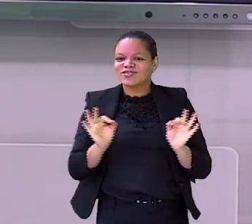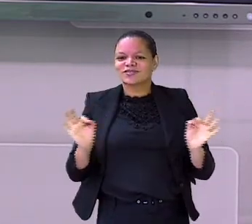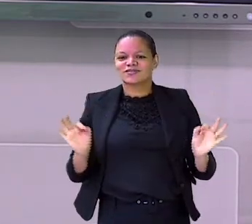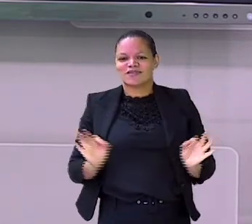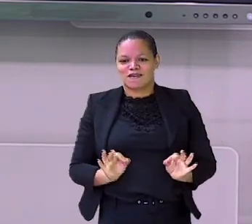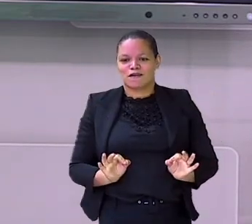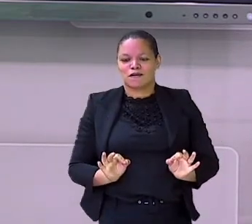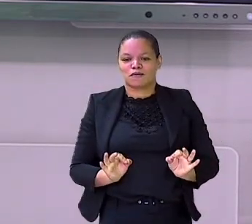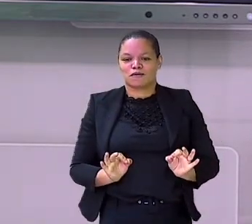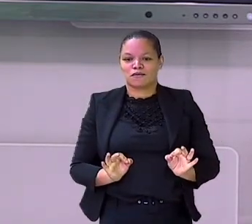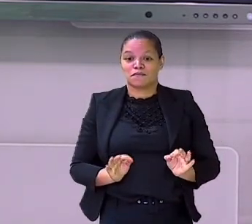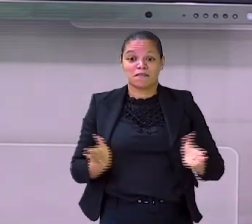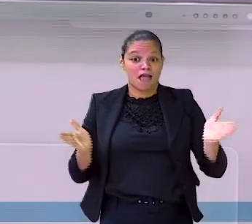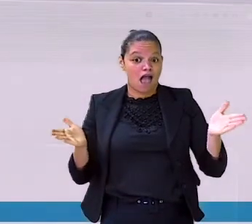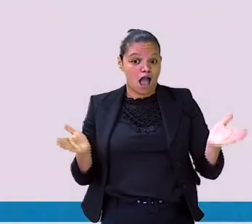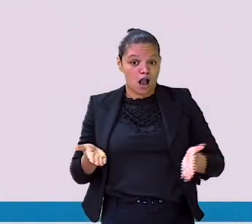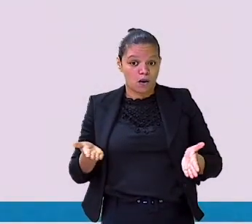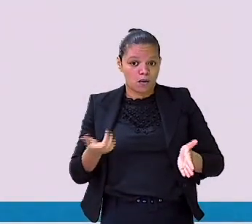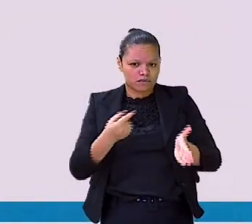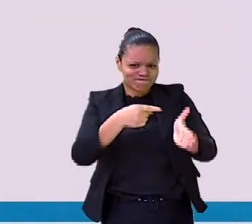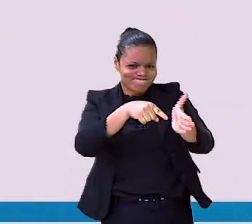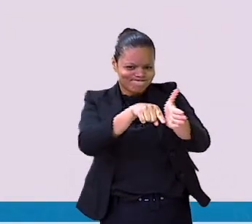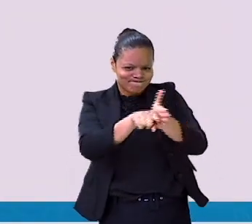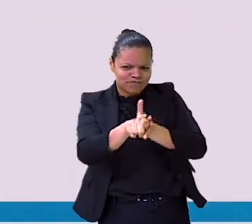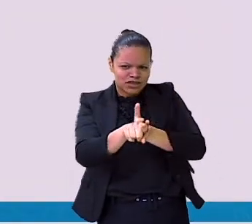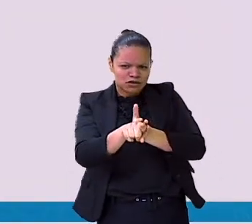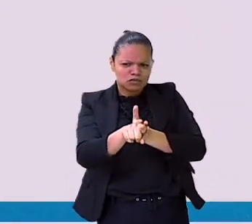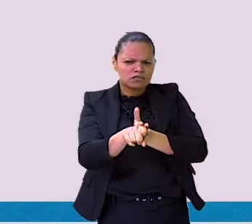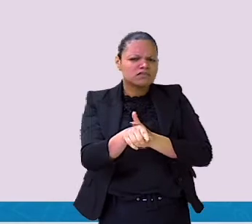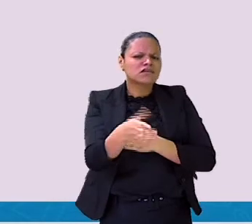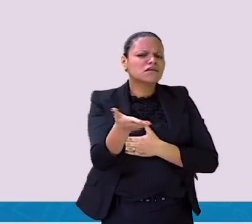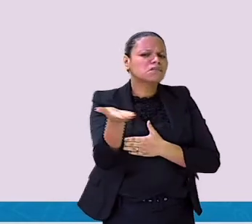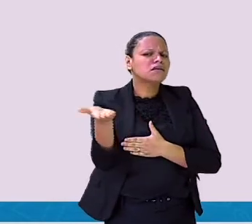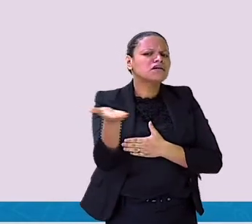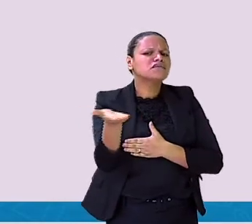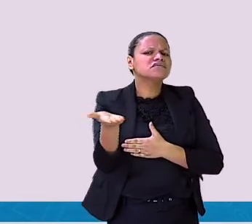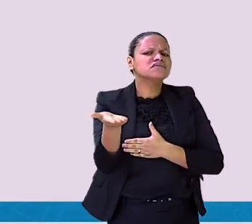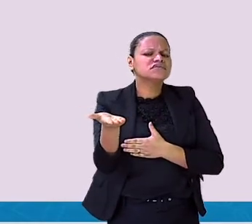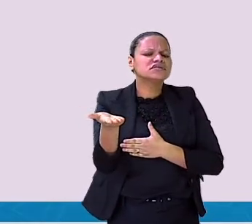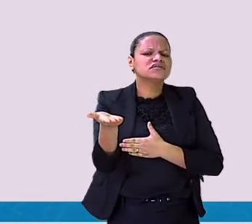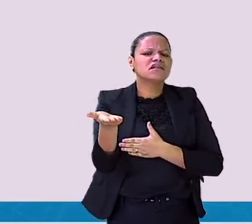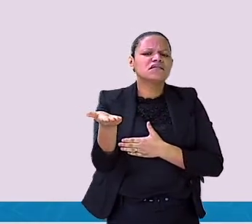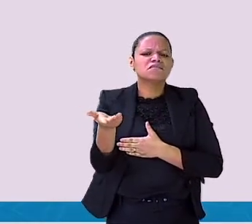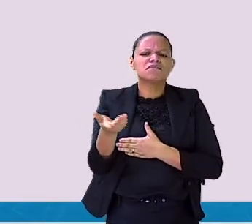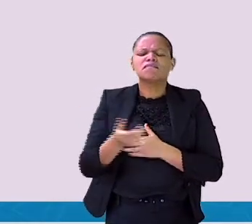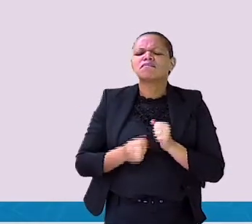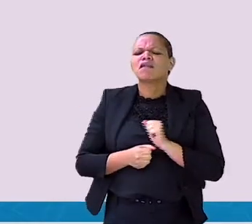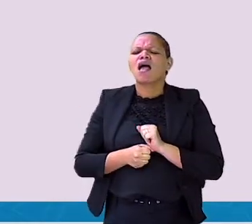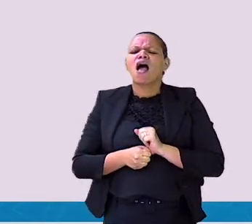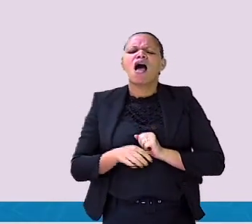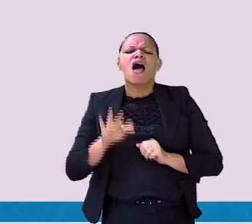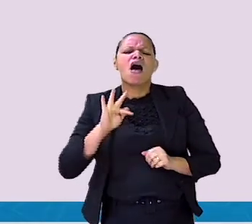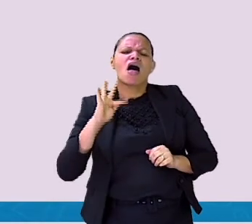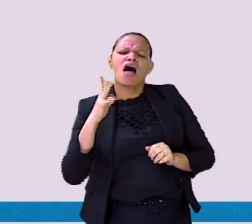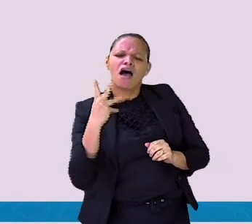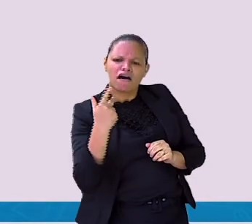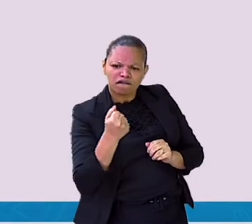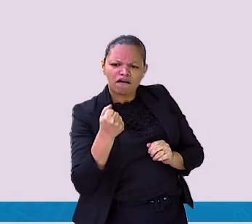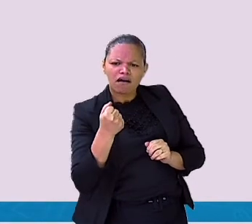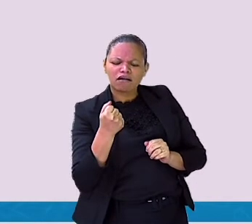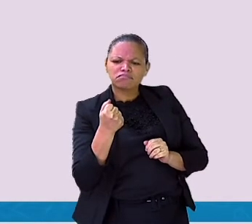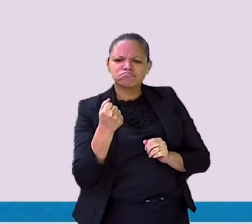Nós lemos a nossa fábula. E aí, será quantos parágrafos tem a nossa fábula? Nós